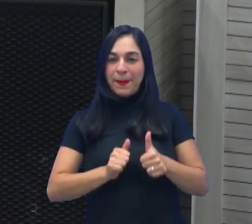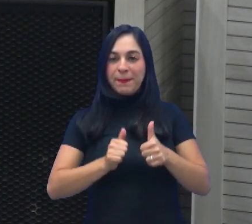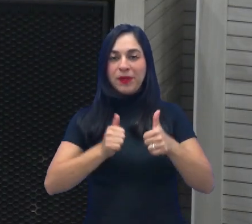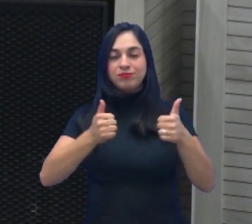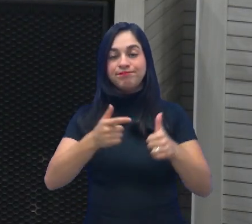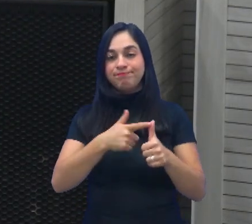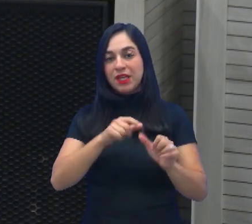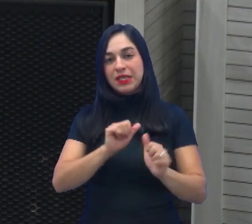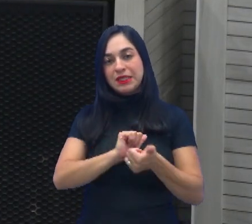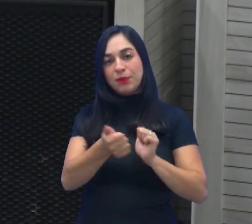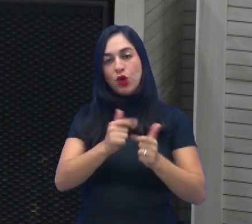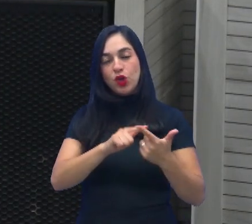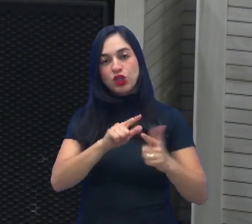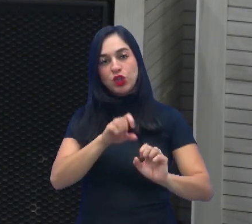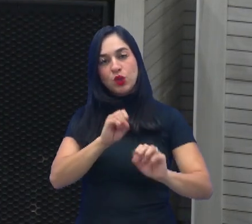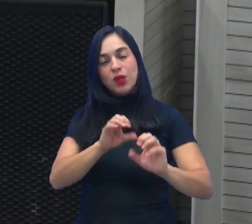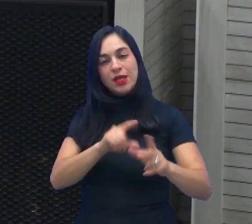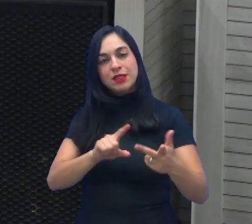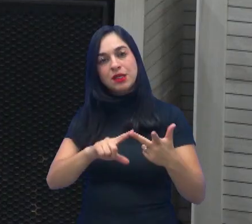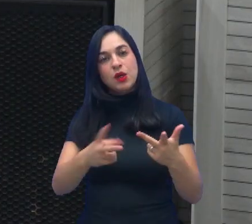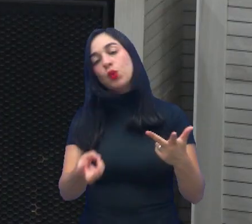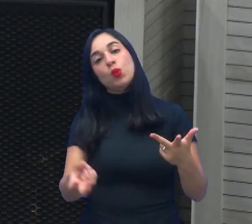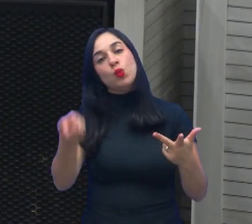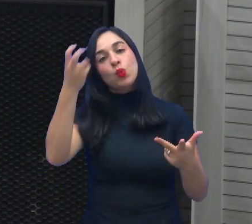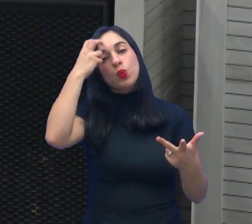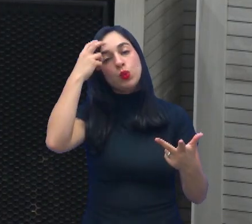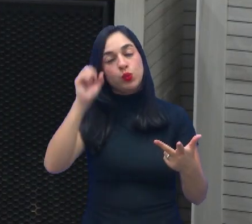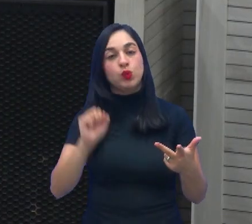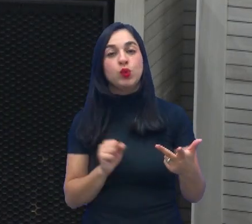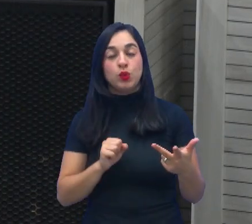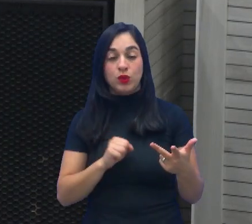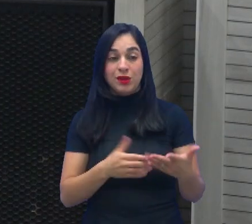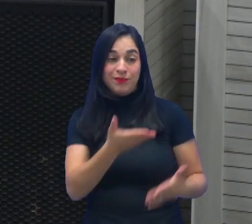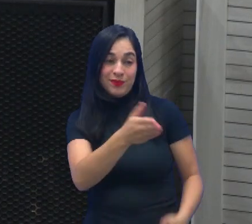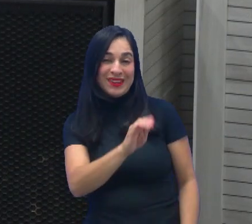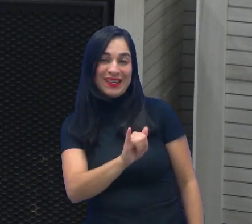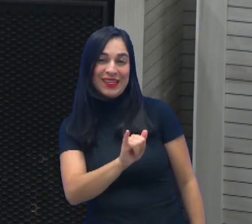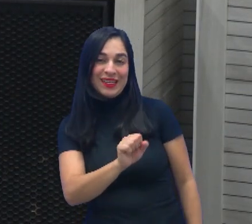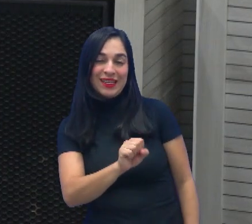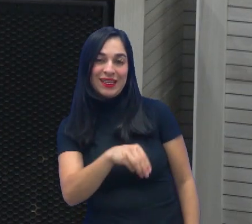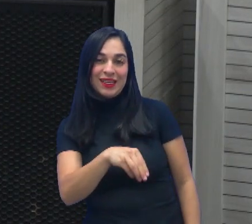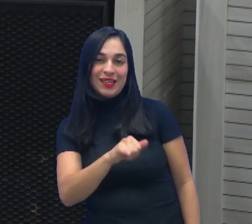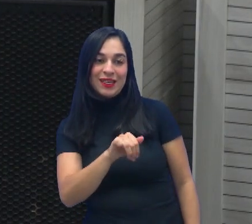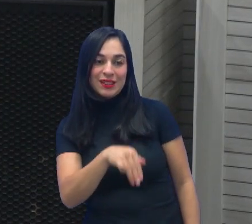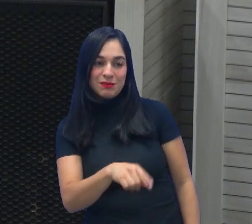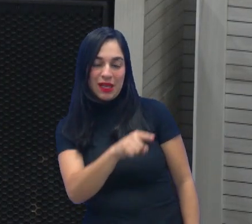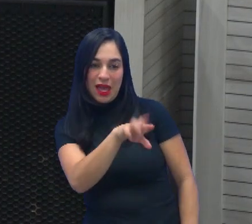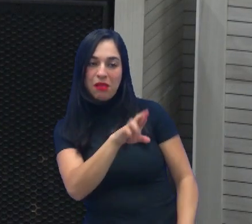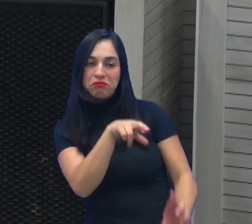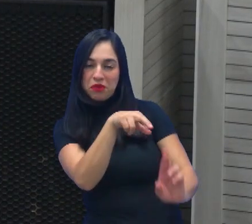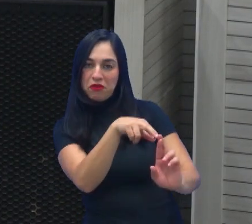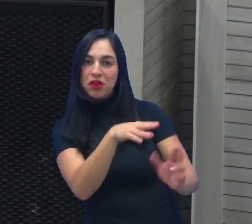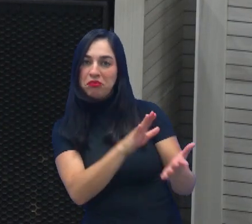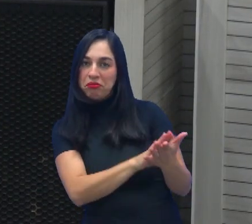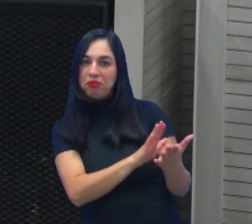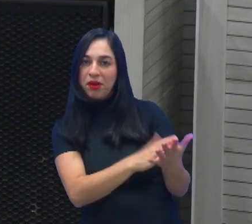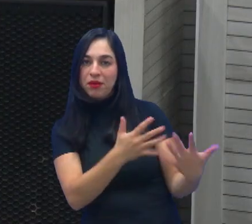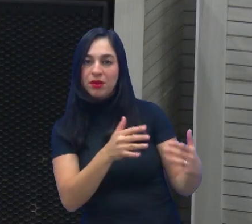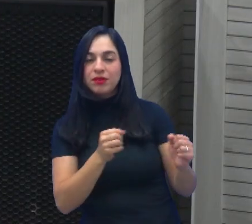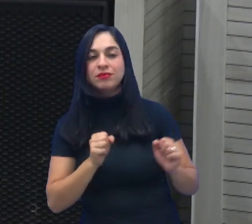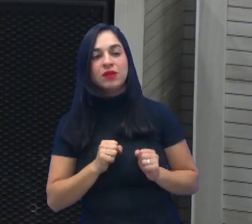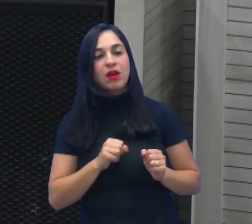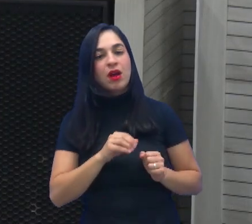educação, é a cultura, e aqui a Yasmin é realmente a referência disso. E Yasmin,